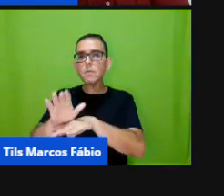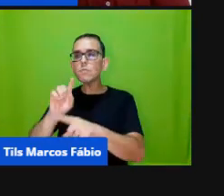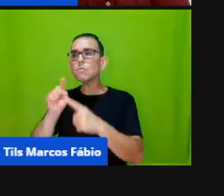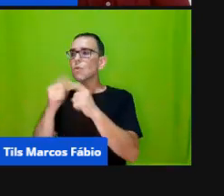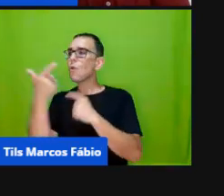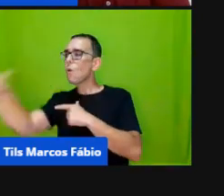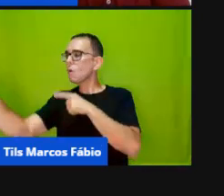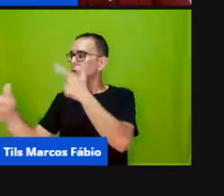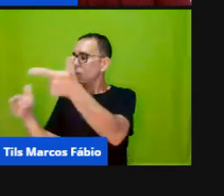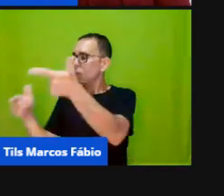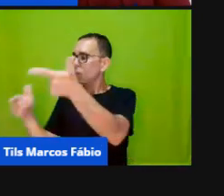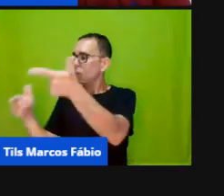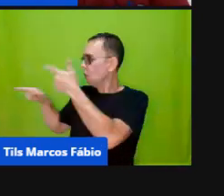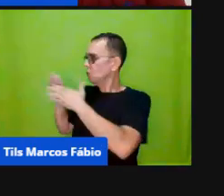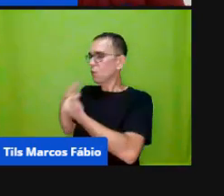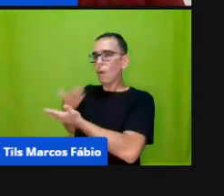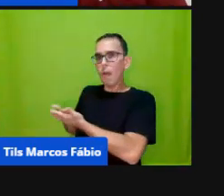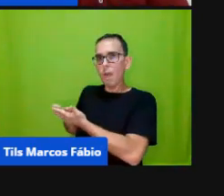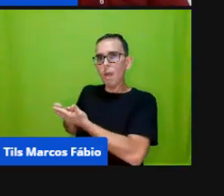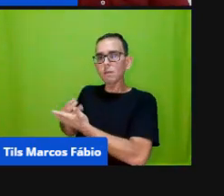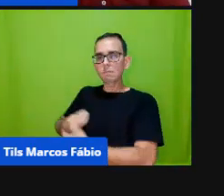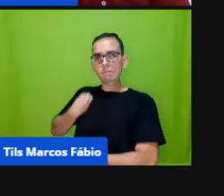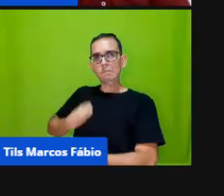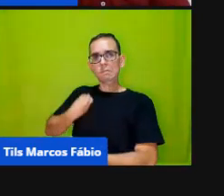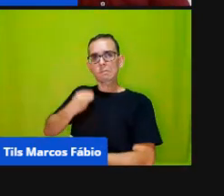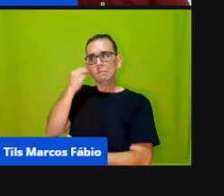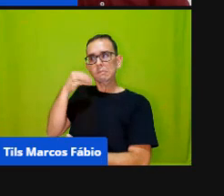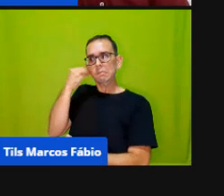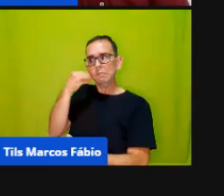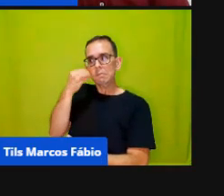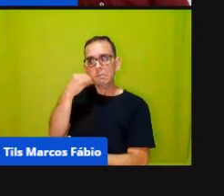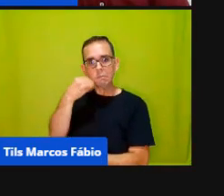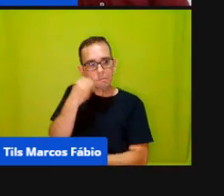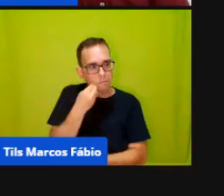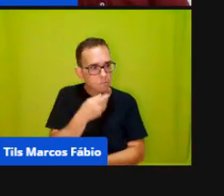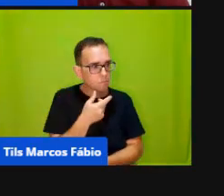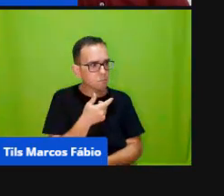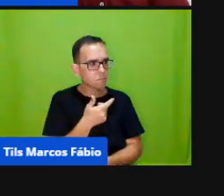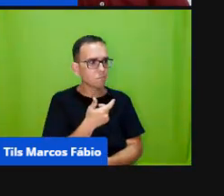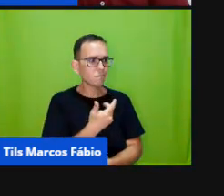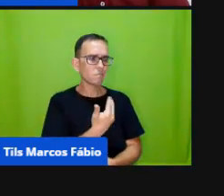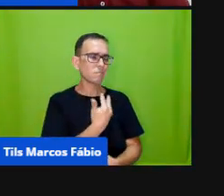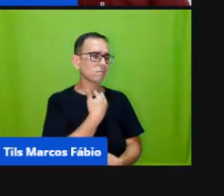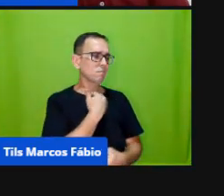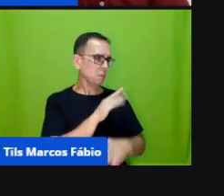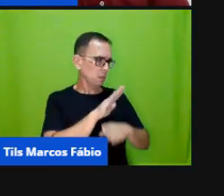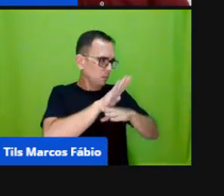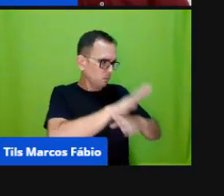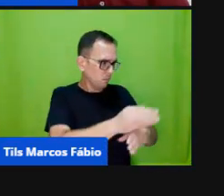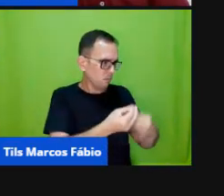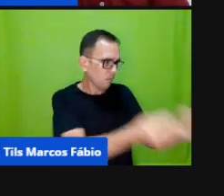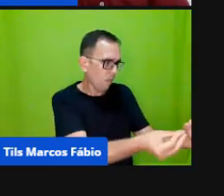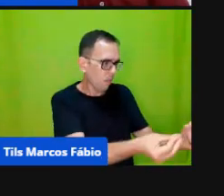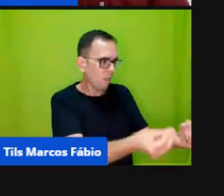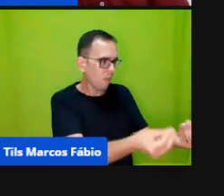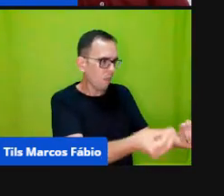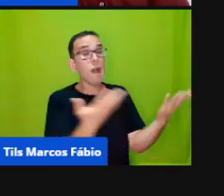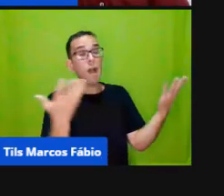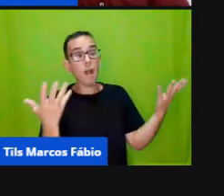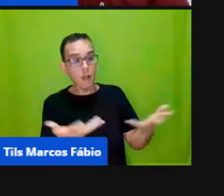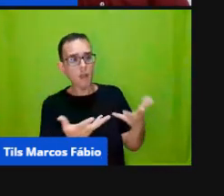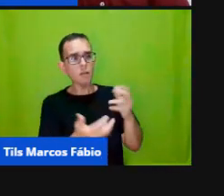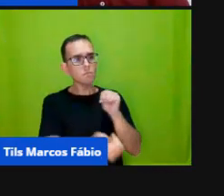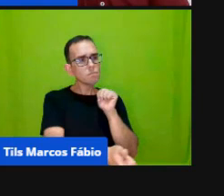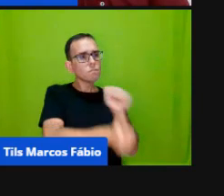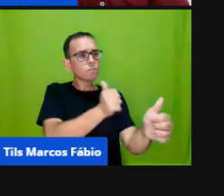a vivência diária que ele tem em outros colégios, talvez a gente não pudesse proporcionar, e a gente pôde, através do